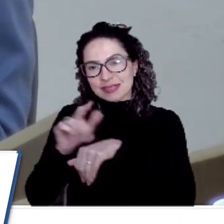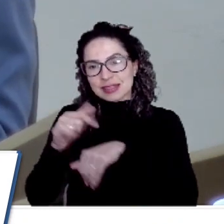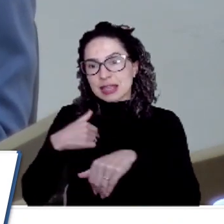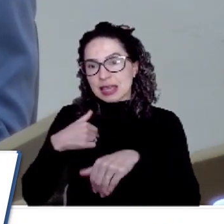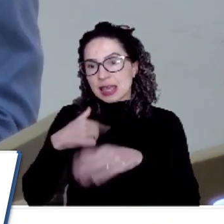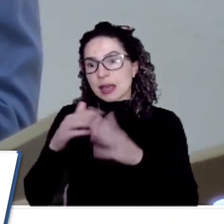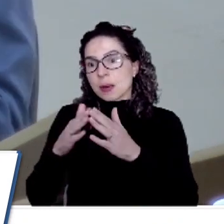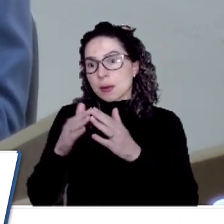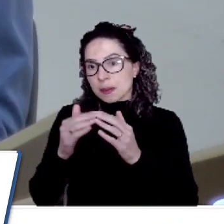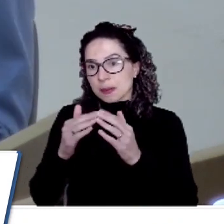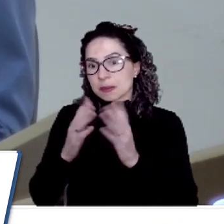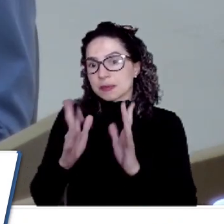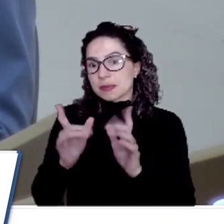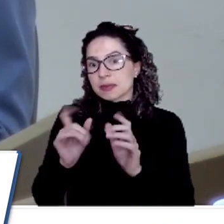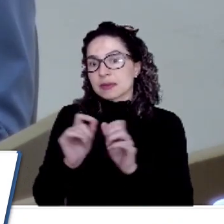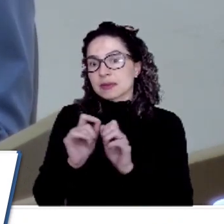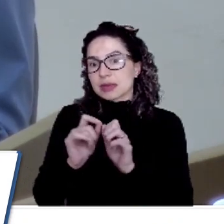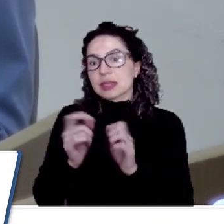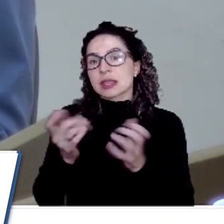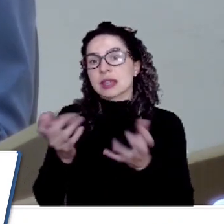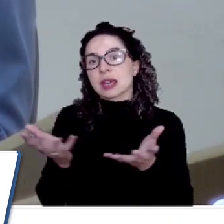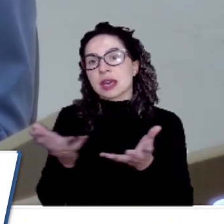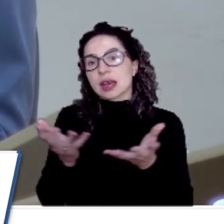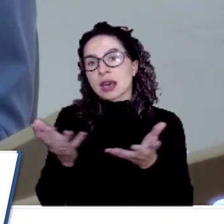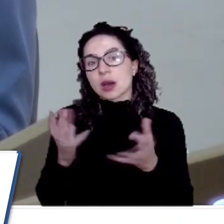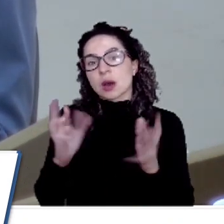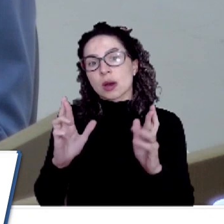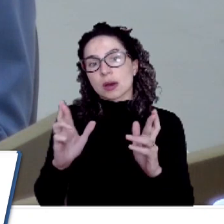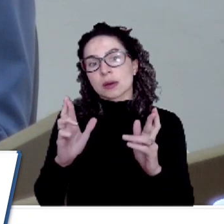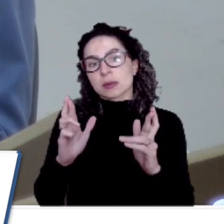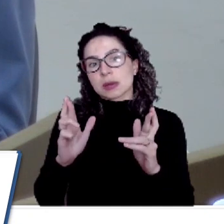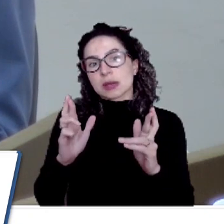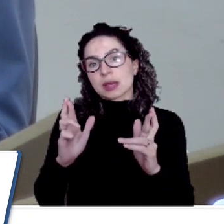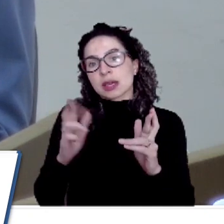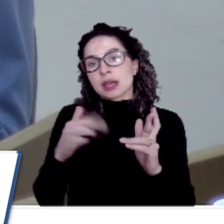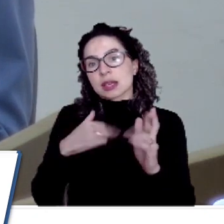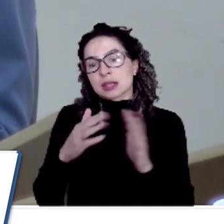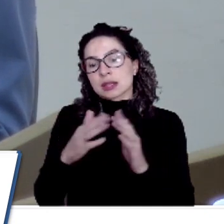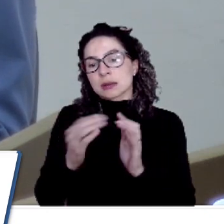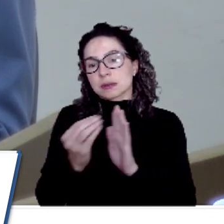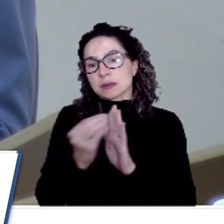nós fizemos, e agora a gente espera que esse requerimento seja